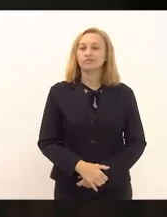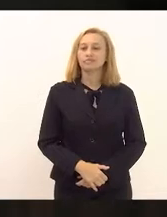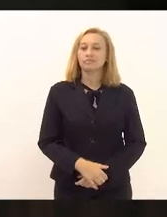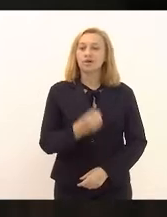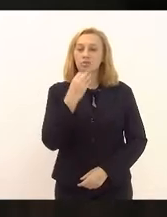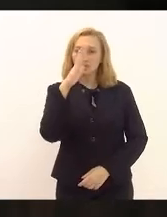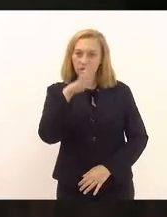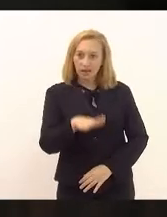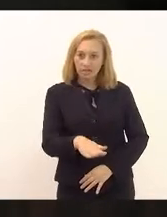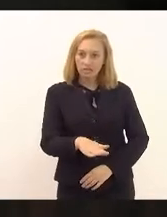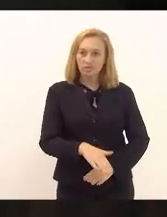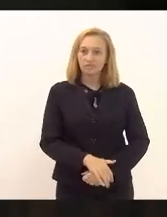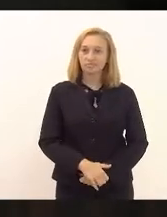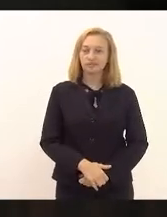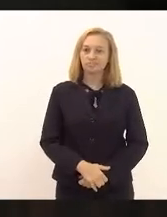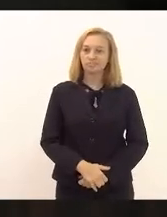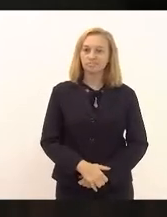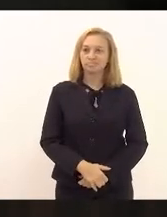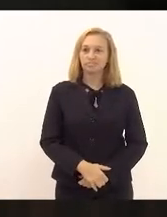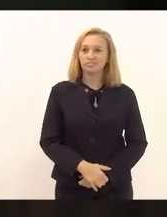Boa tarde.